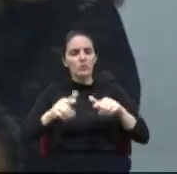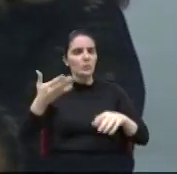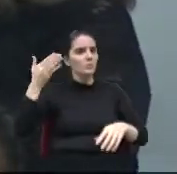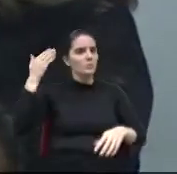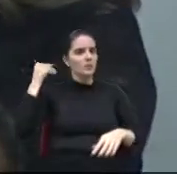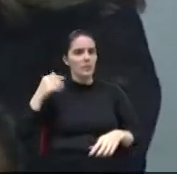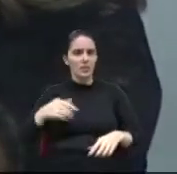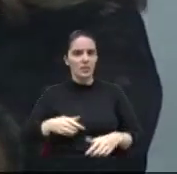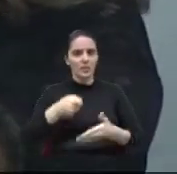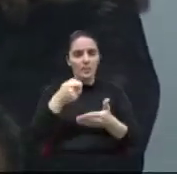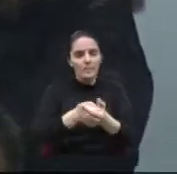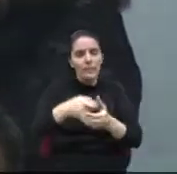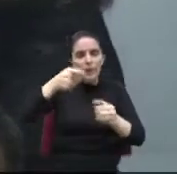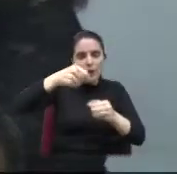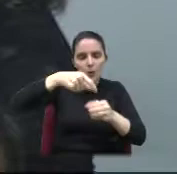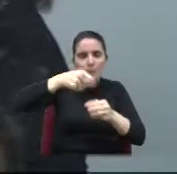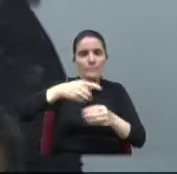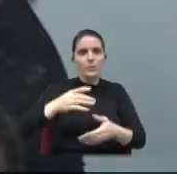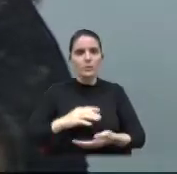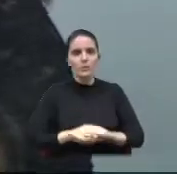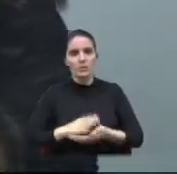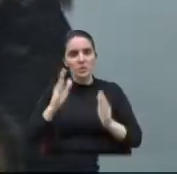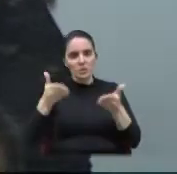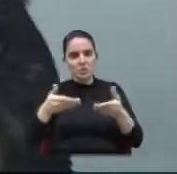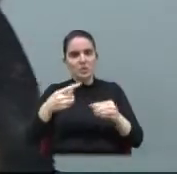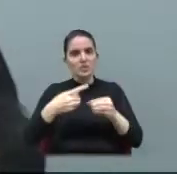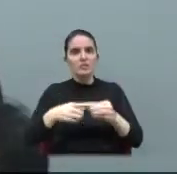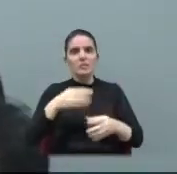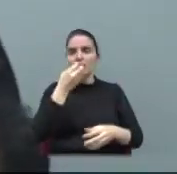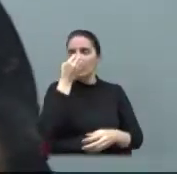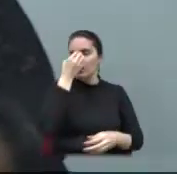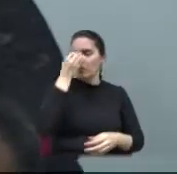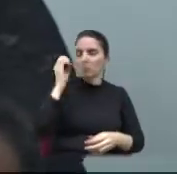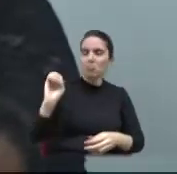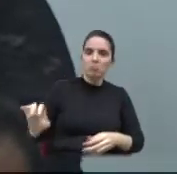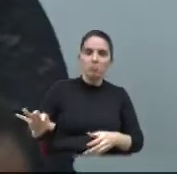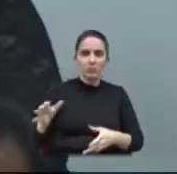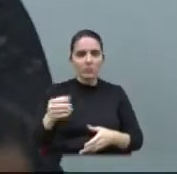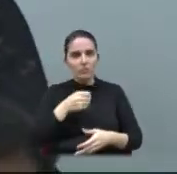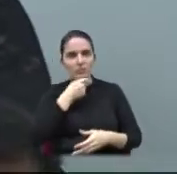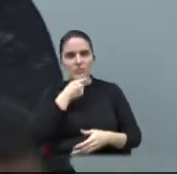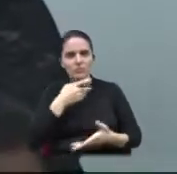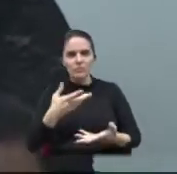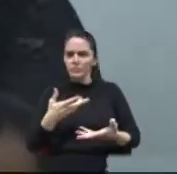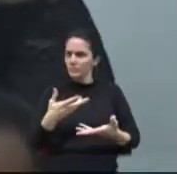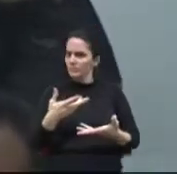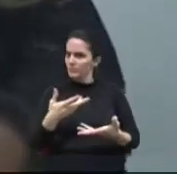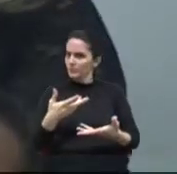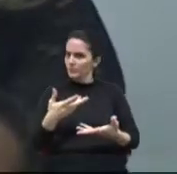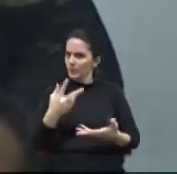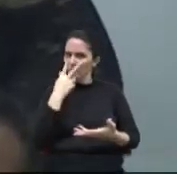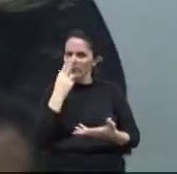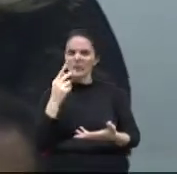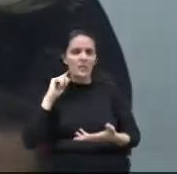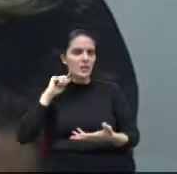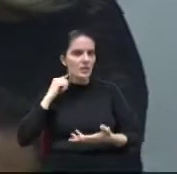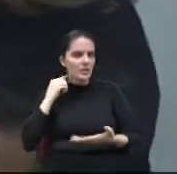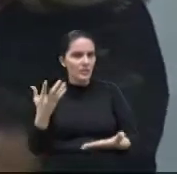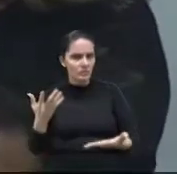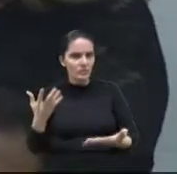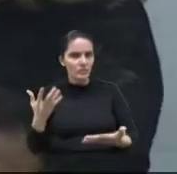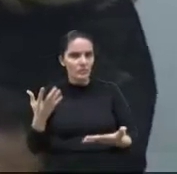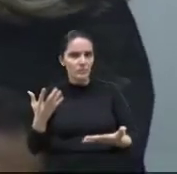hoje ele é tratado no nosso município como lixo. Como lixo. É tratado como lixo. Eu realmente estou